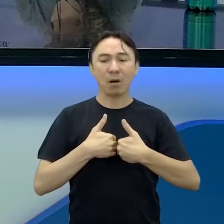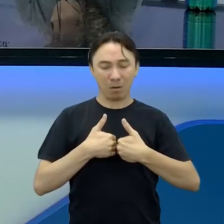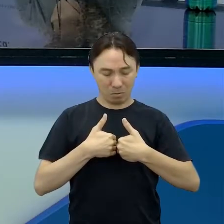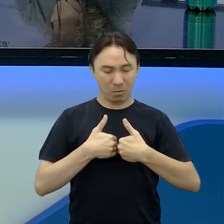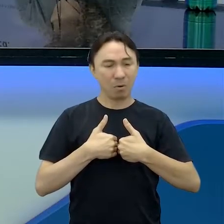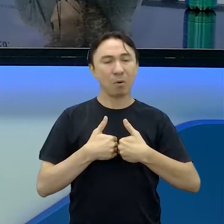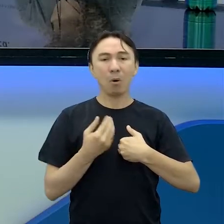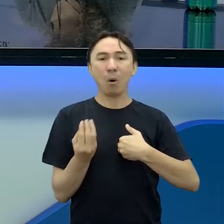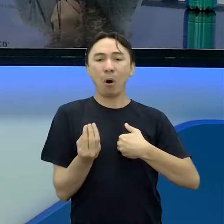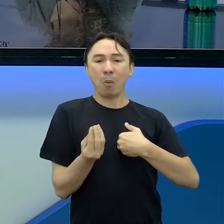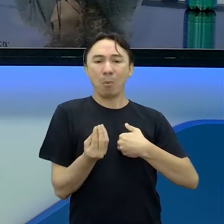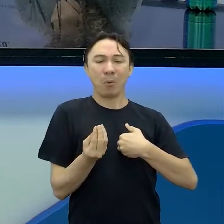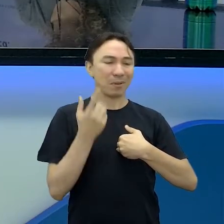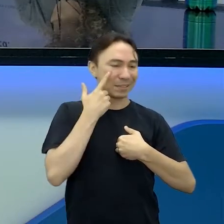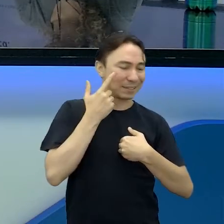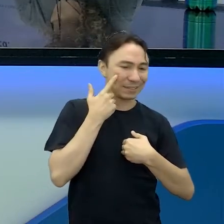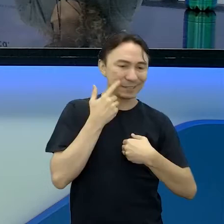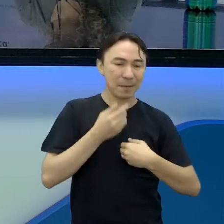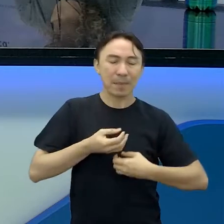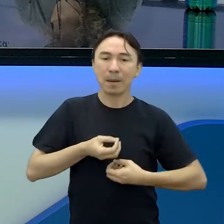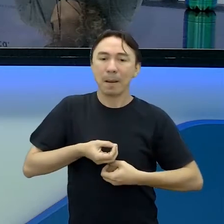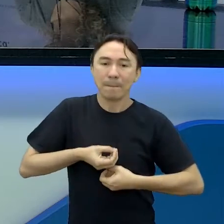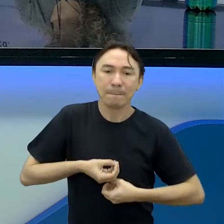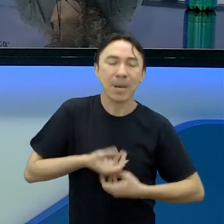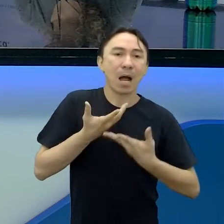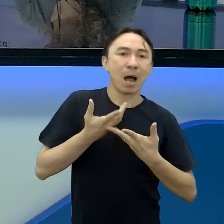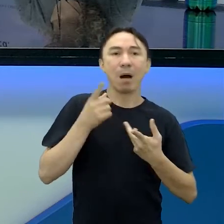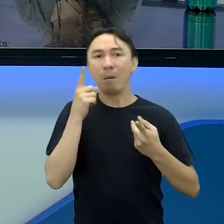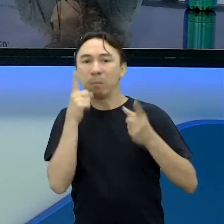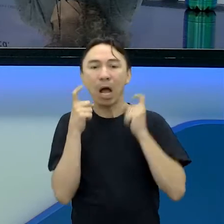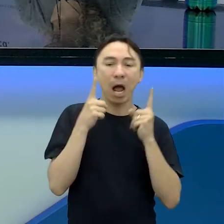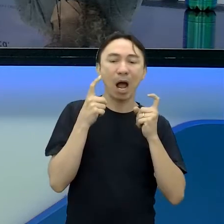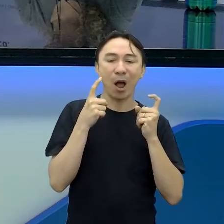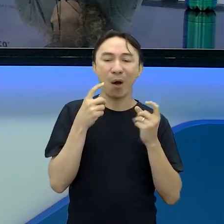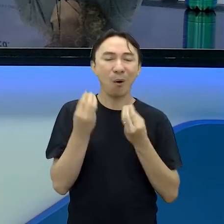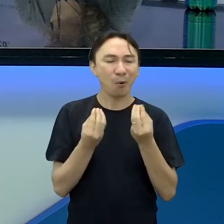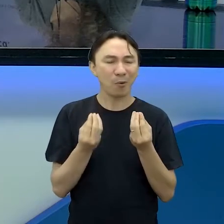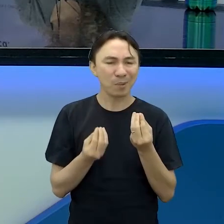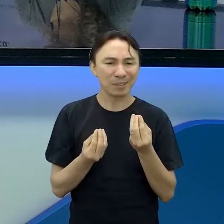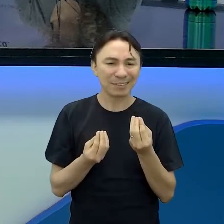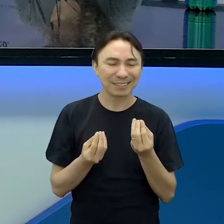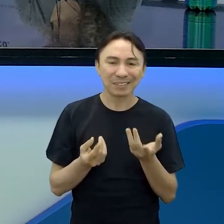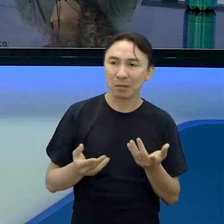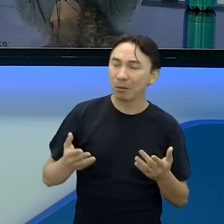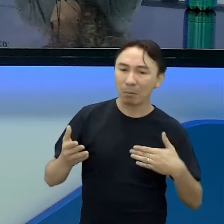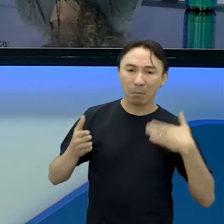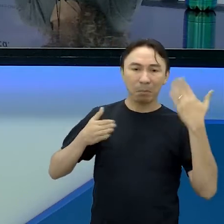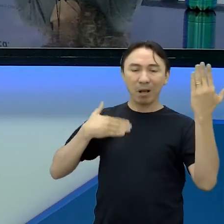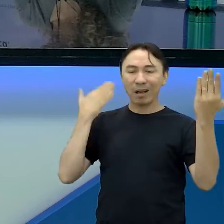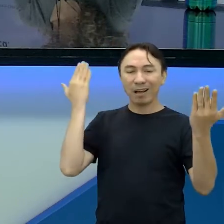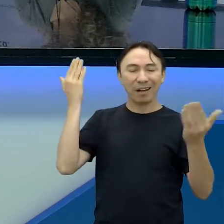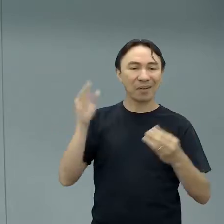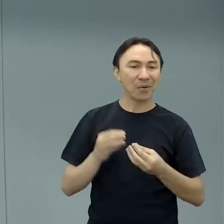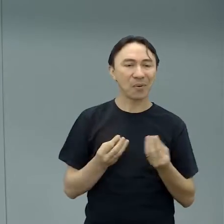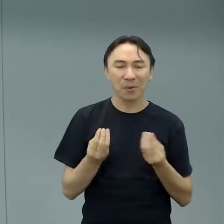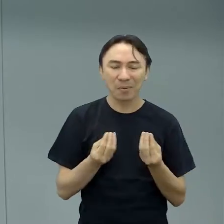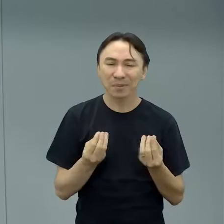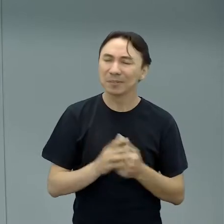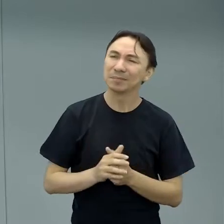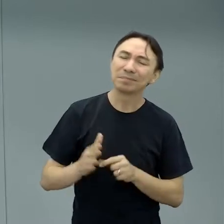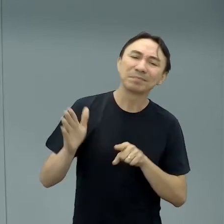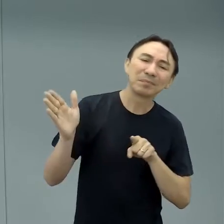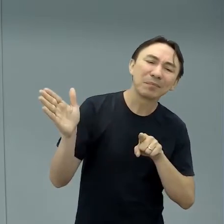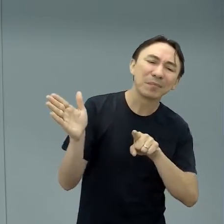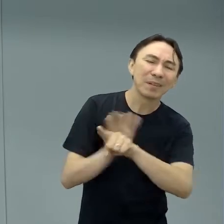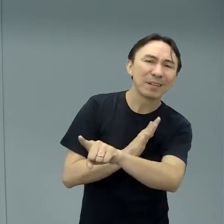expressão. E aí você me trouxe uma surpresa, não sei. Conta para nós, como que acontece essa questão? Porque eu perguntei para ela